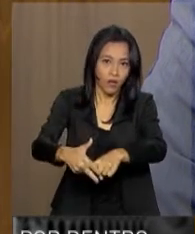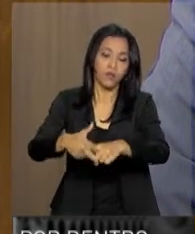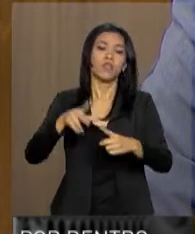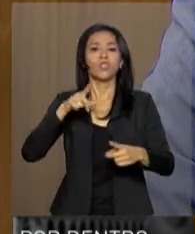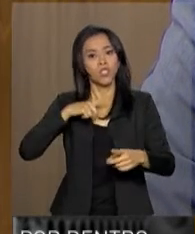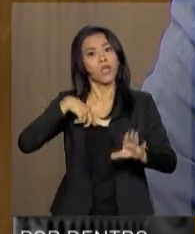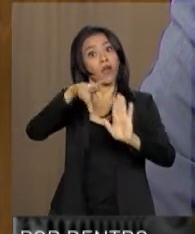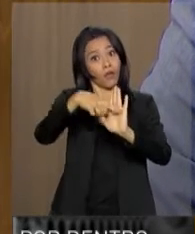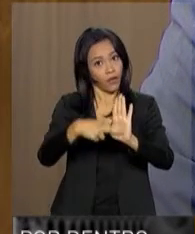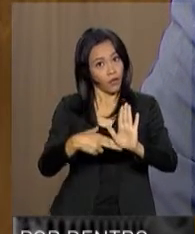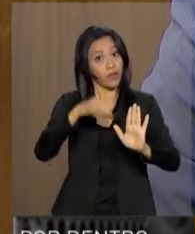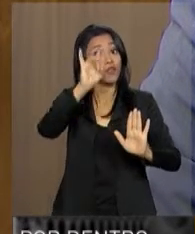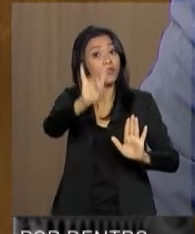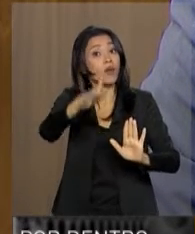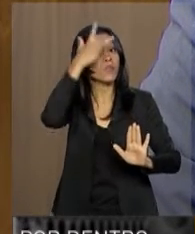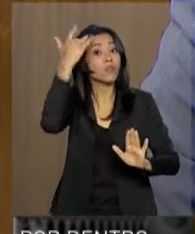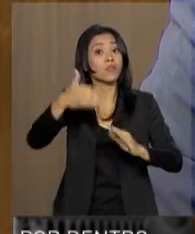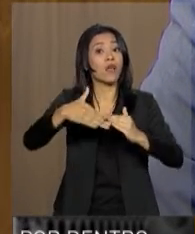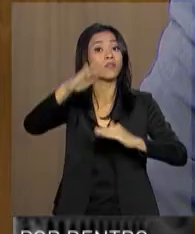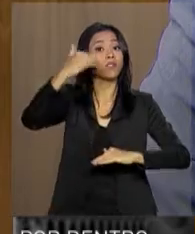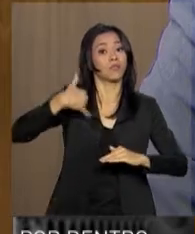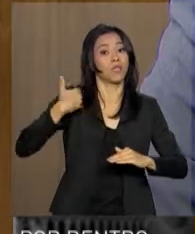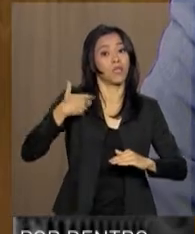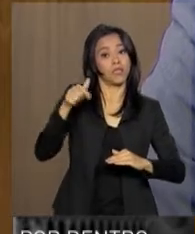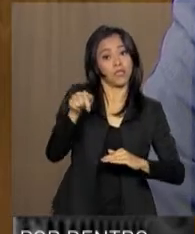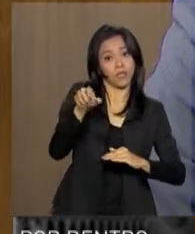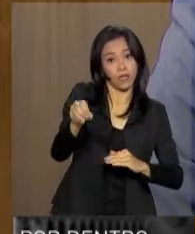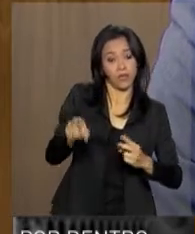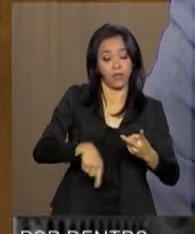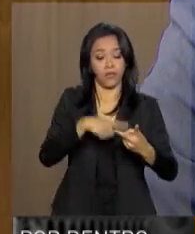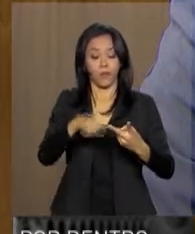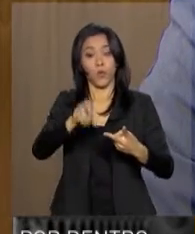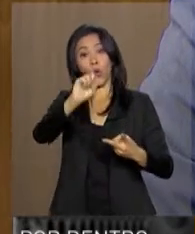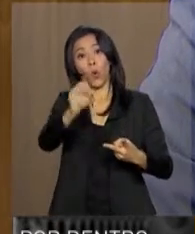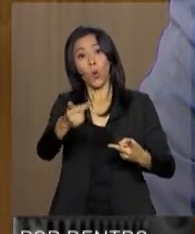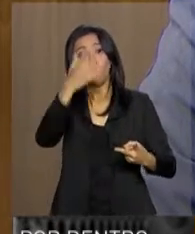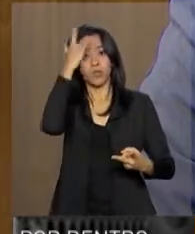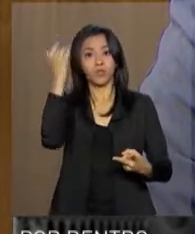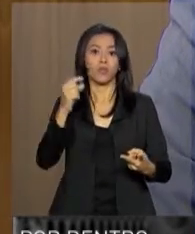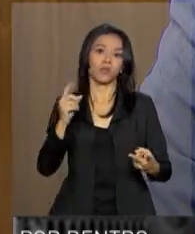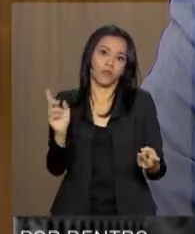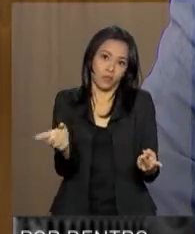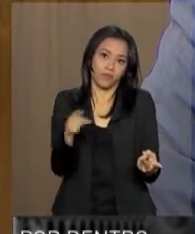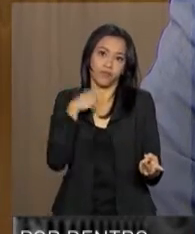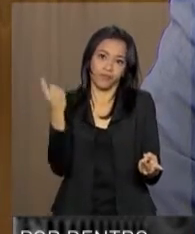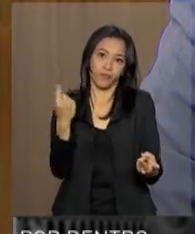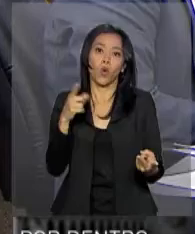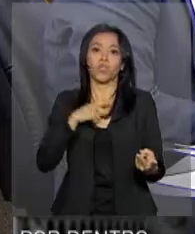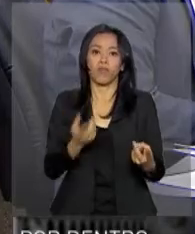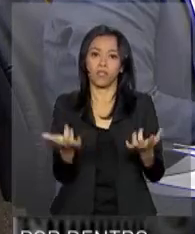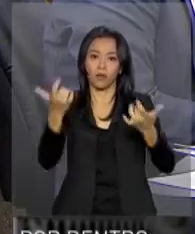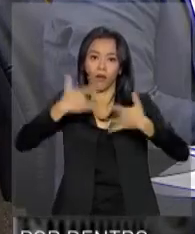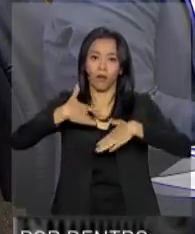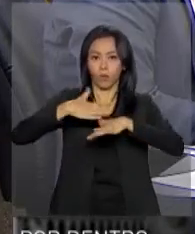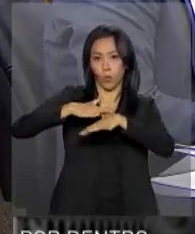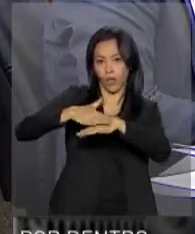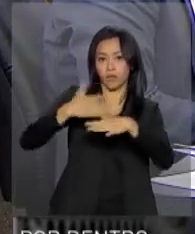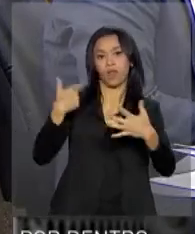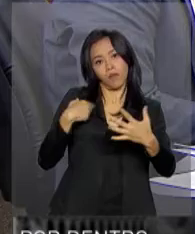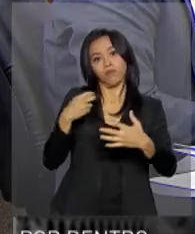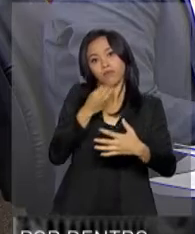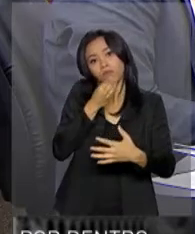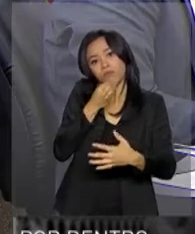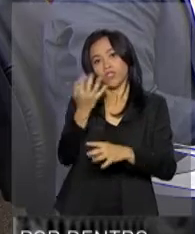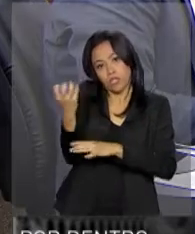de saque era só para pessoas acima de 70 anos ou para o cotista em que faleceu que tivesse alguma doença o objetivo do governo é facilitar